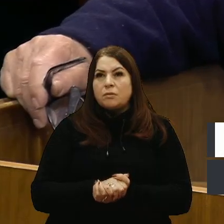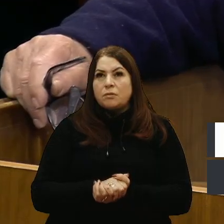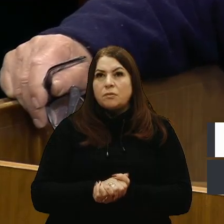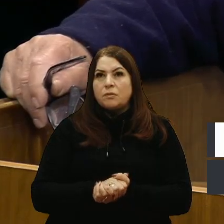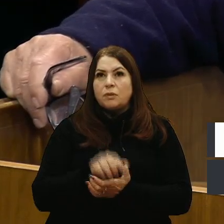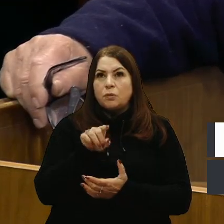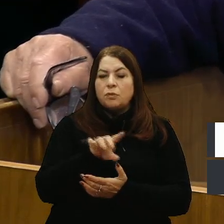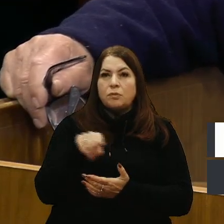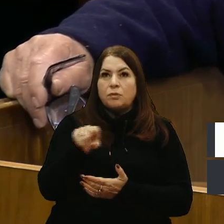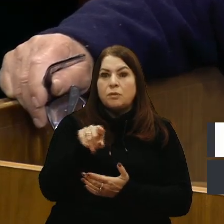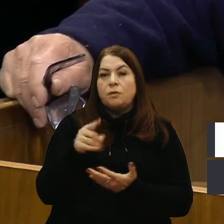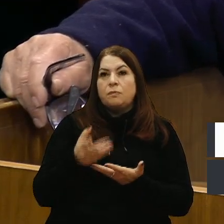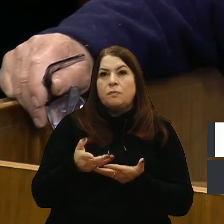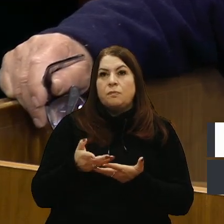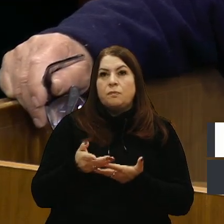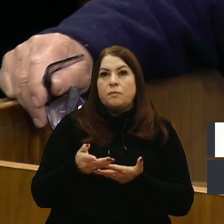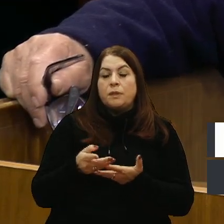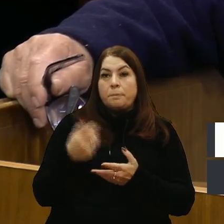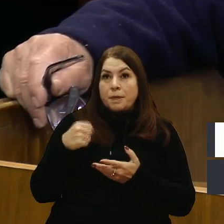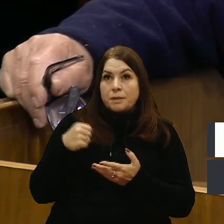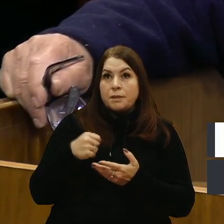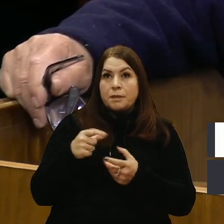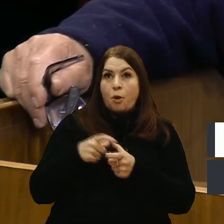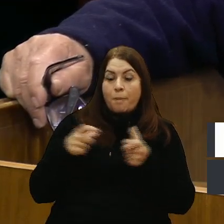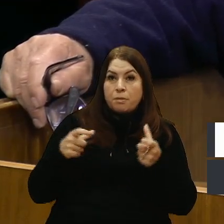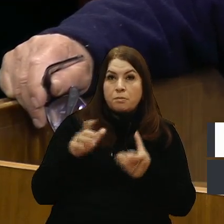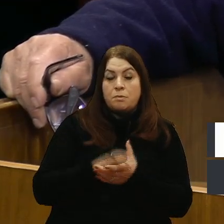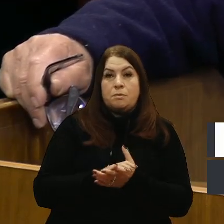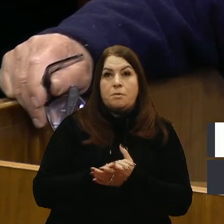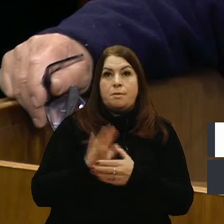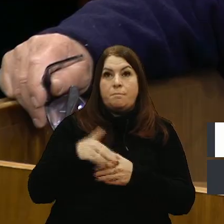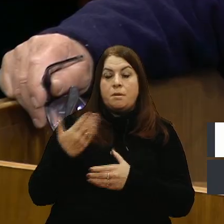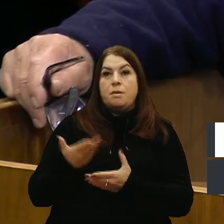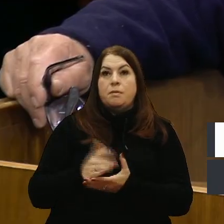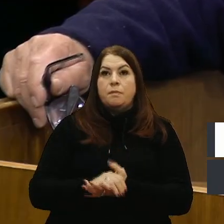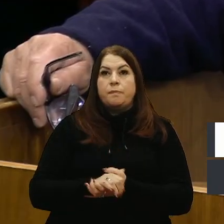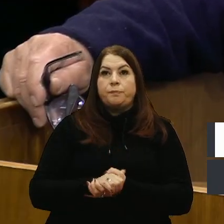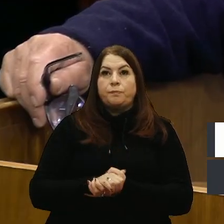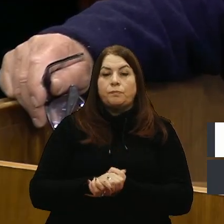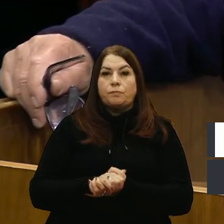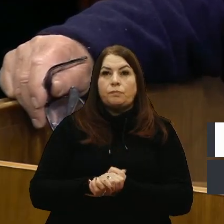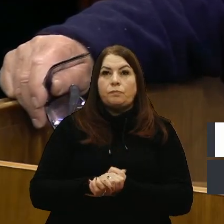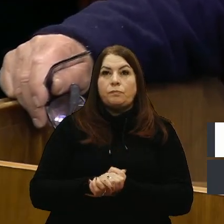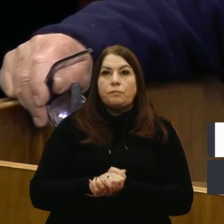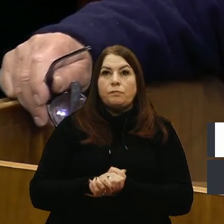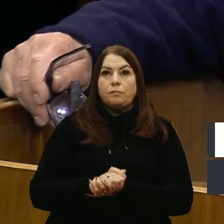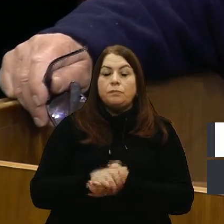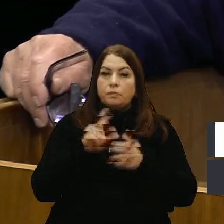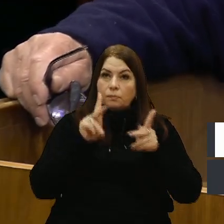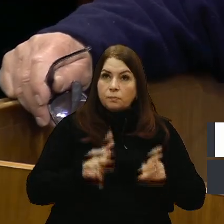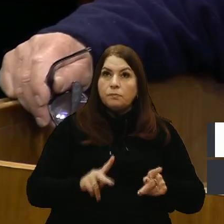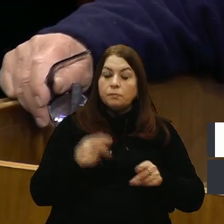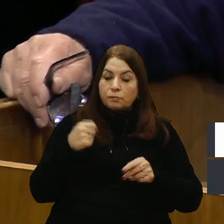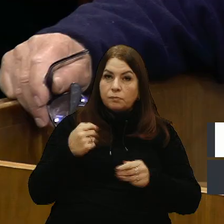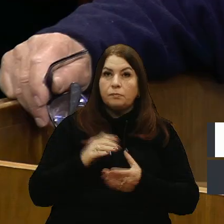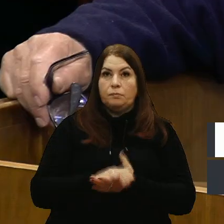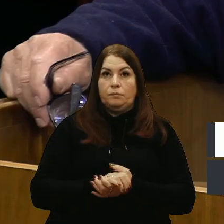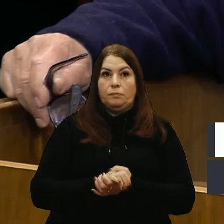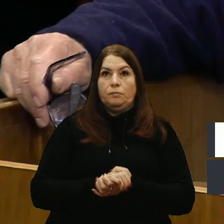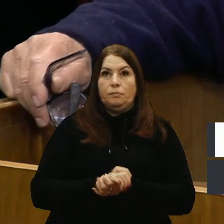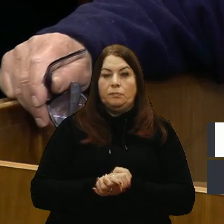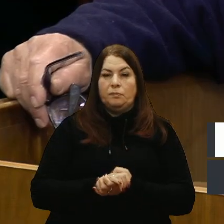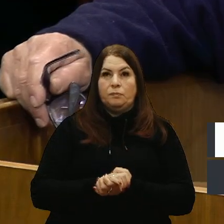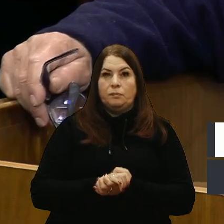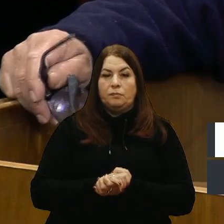Só que a gente precisa aumentar, né? Muito mais pessoas precisam